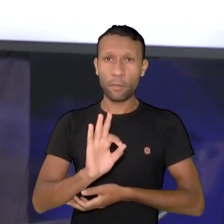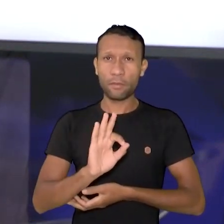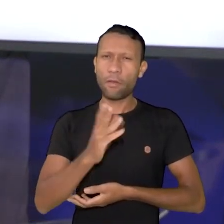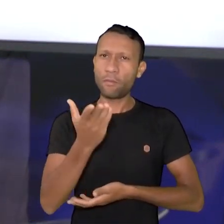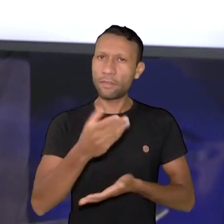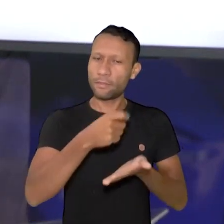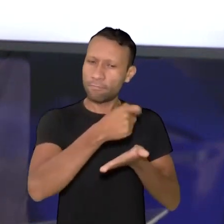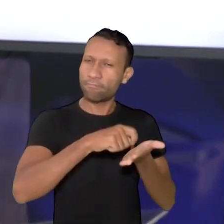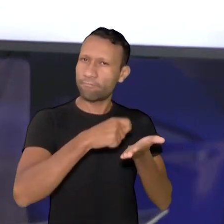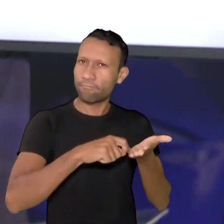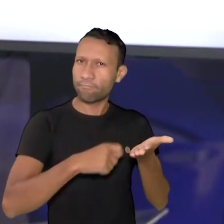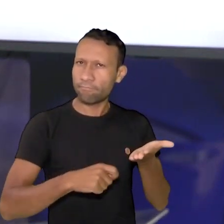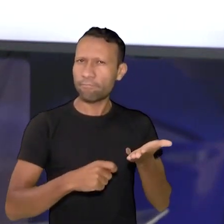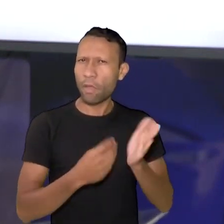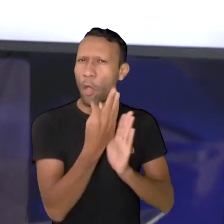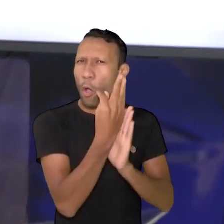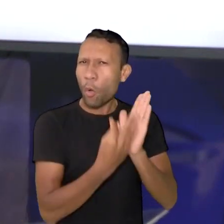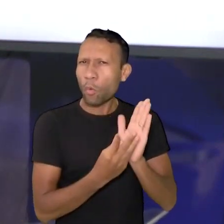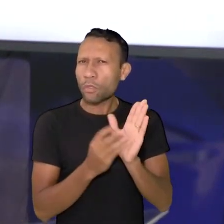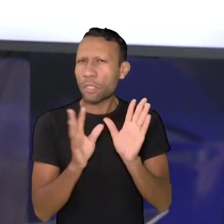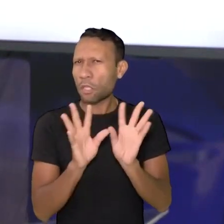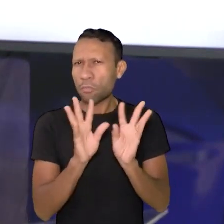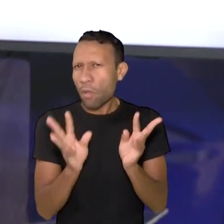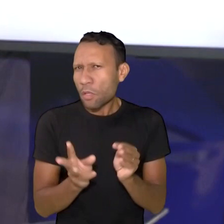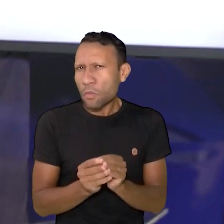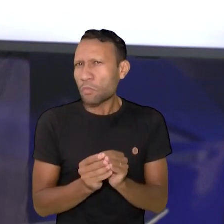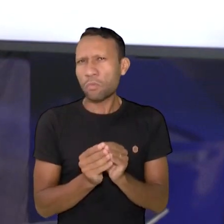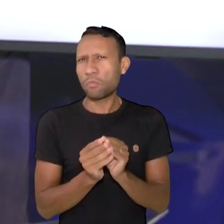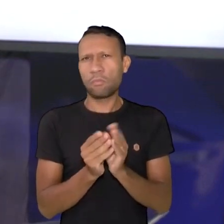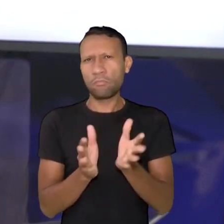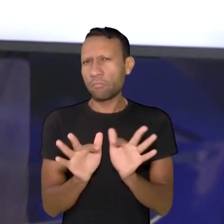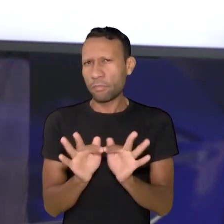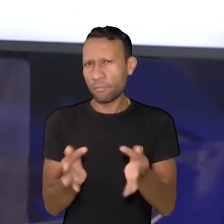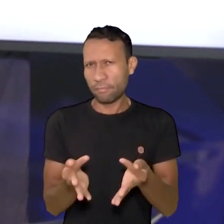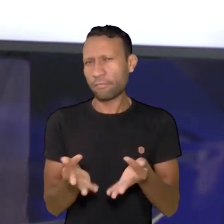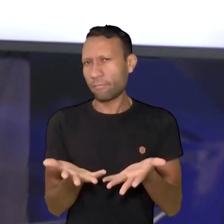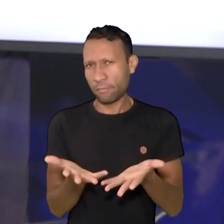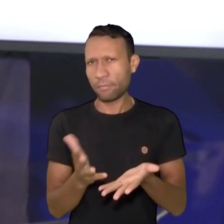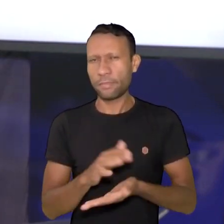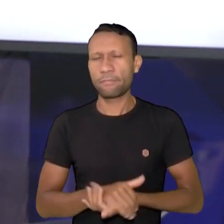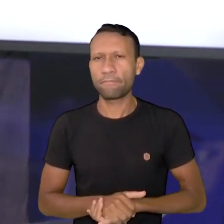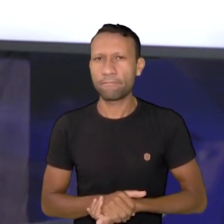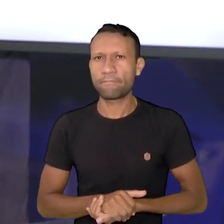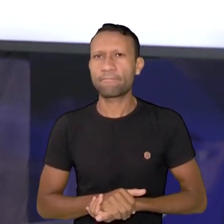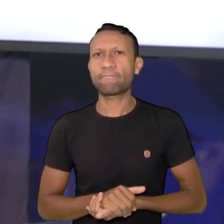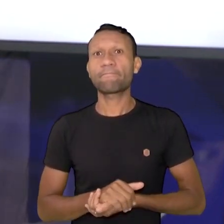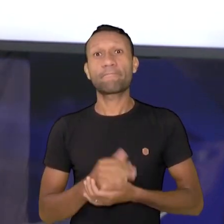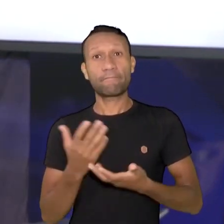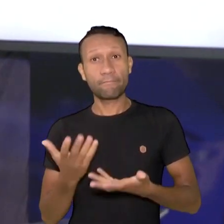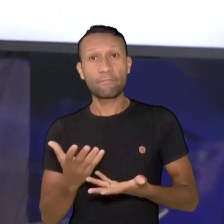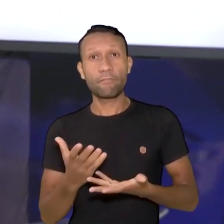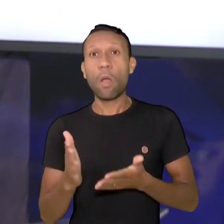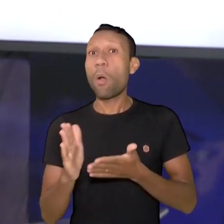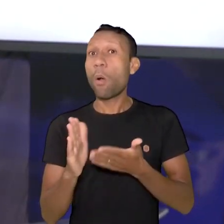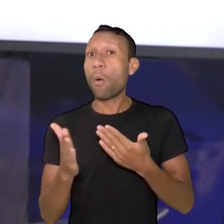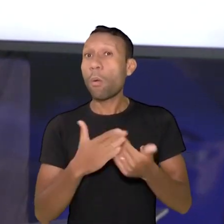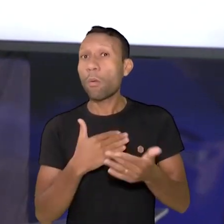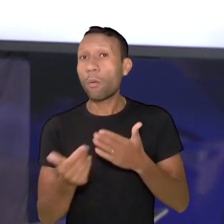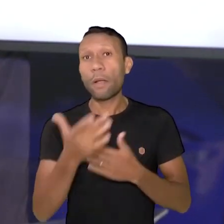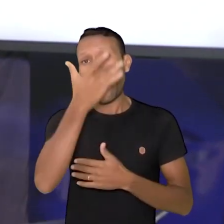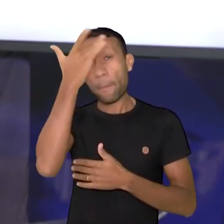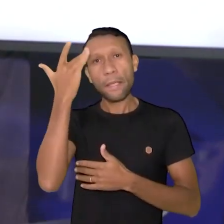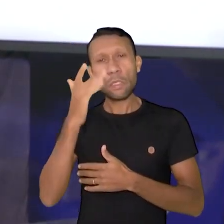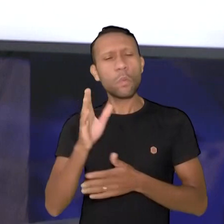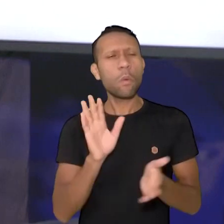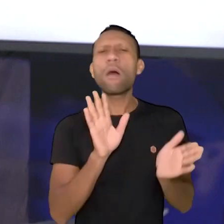no teu caderno em um texto pequenininho, só uma explicaçãozinha do que é que a tua família sabe, tá? Então, qualquer pessoa que está na tua casa vai